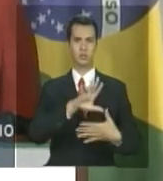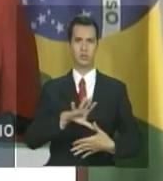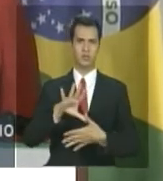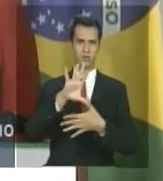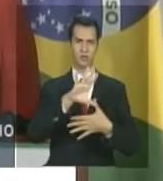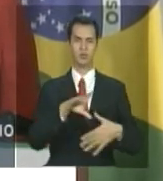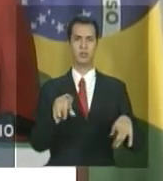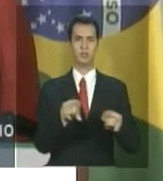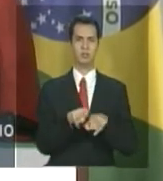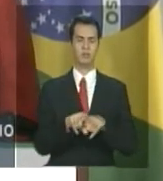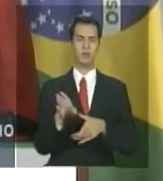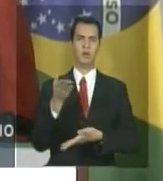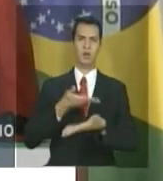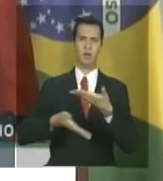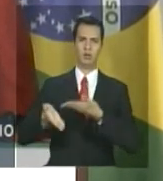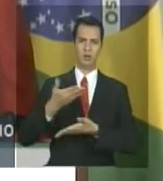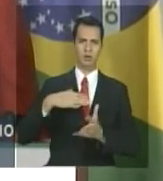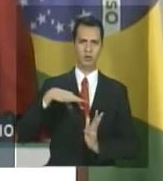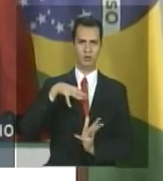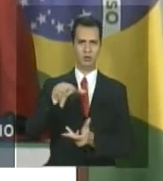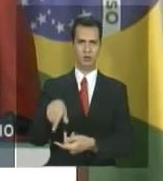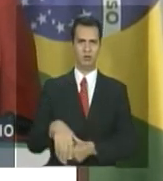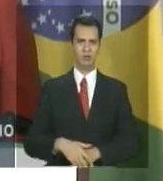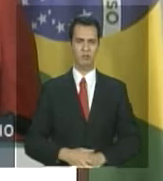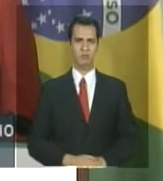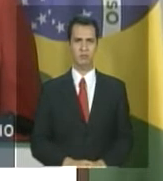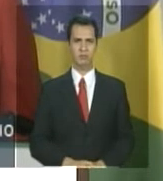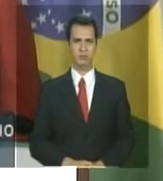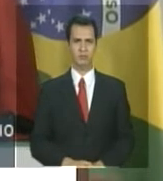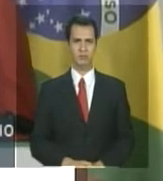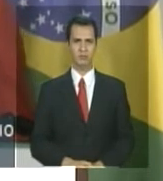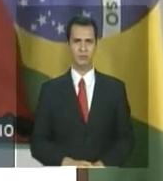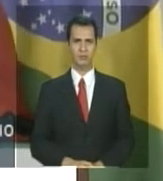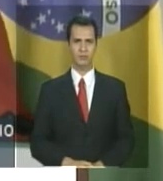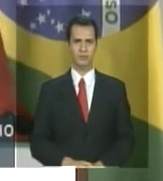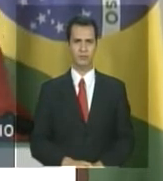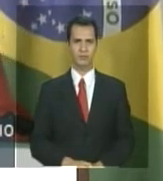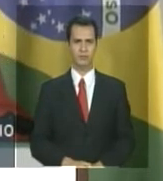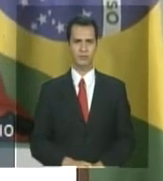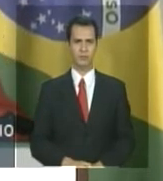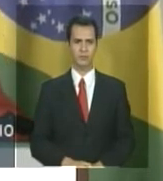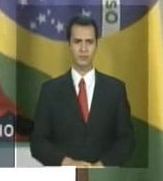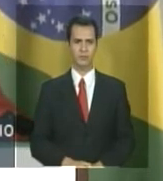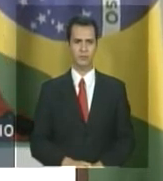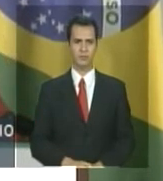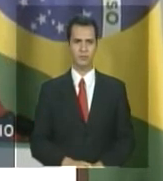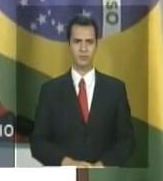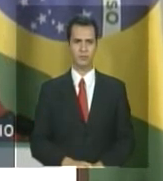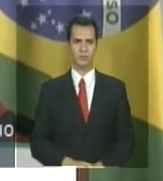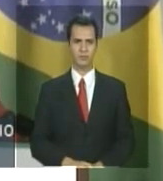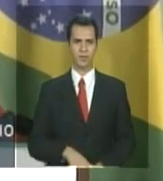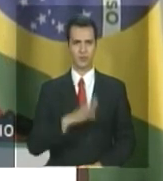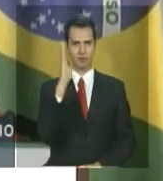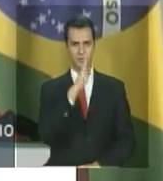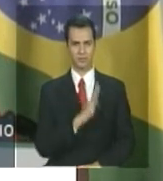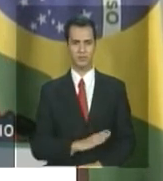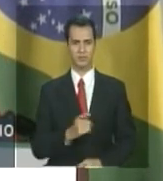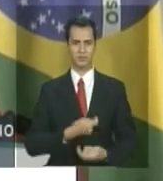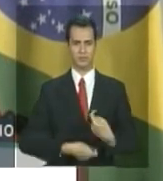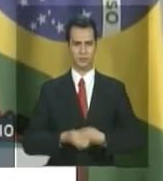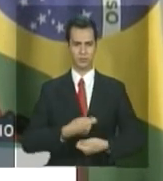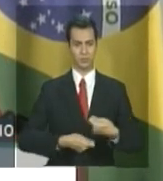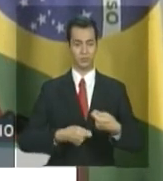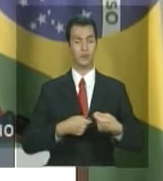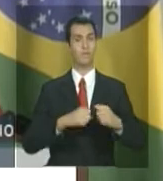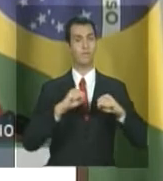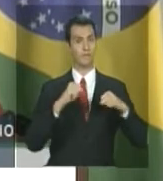nas relações internacionais. O fortalecimento da nossa economia baseado num crescimento